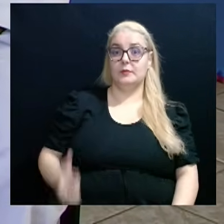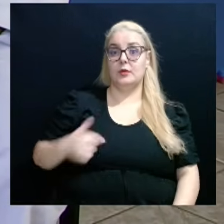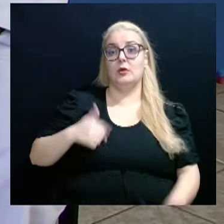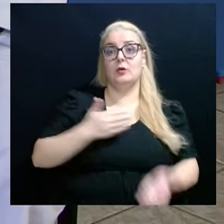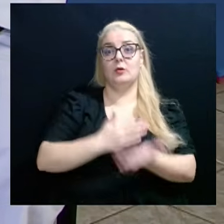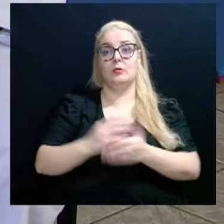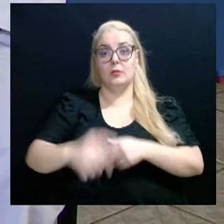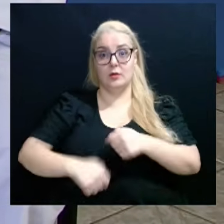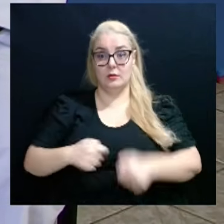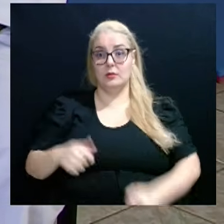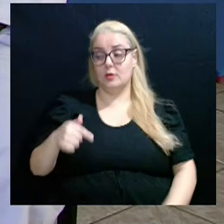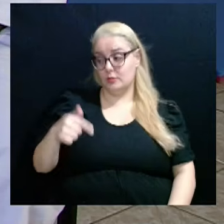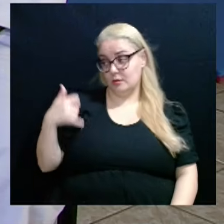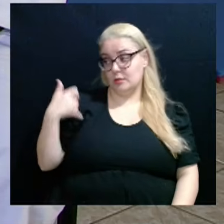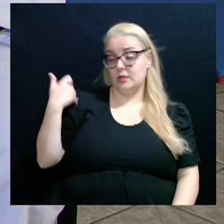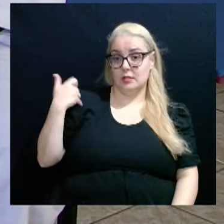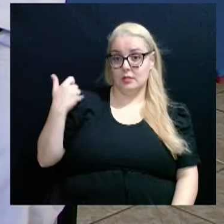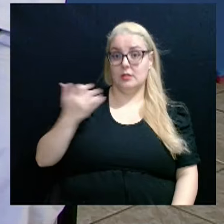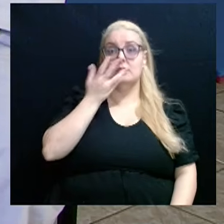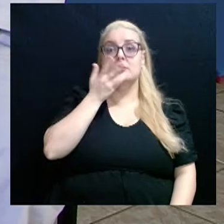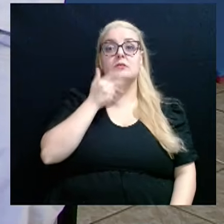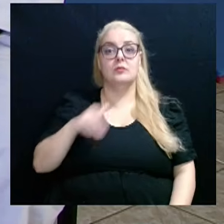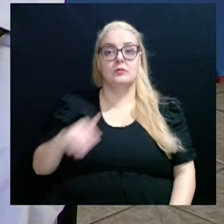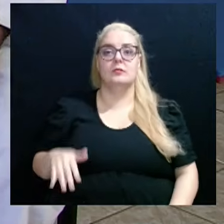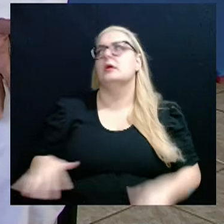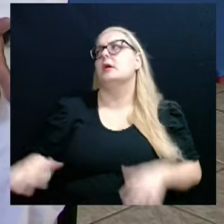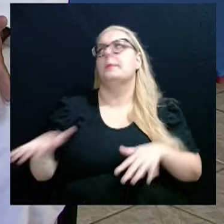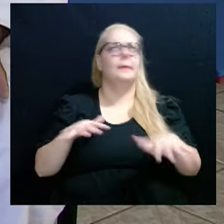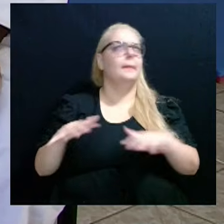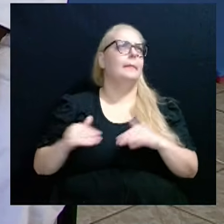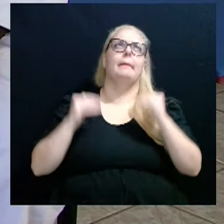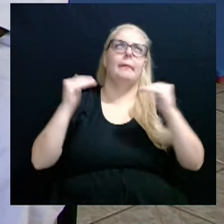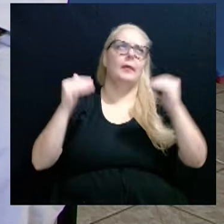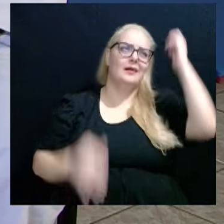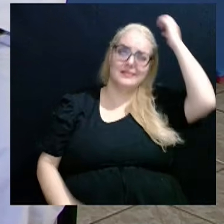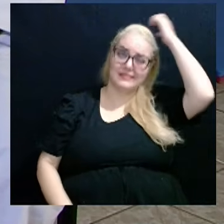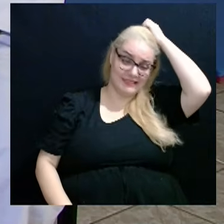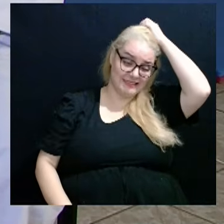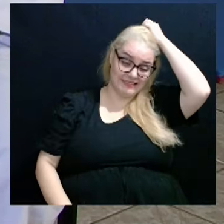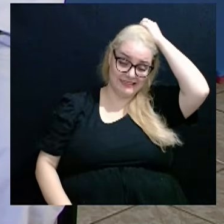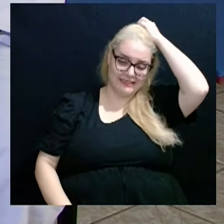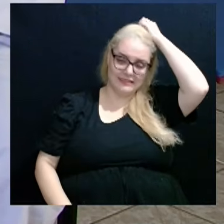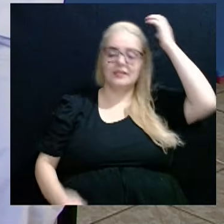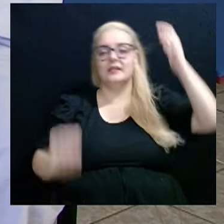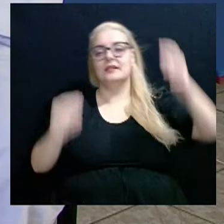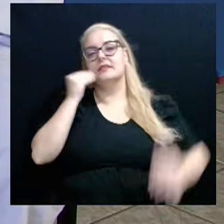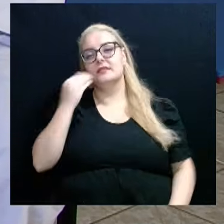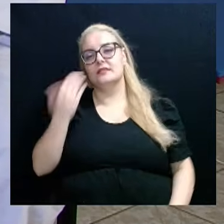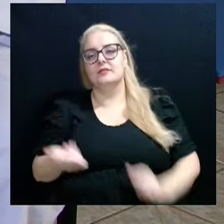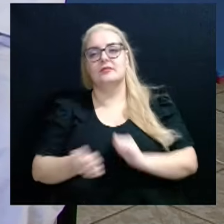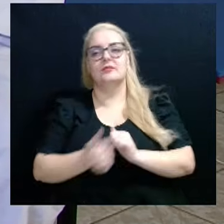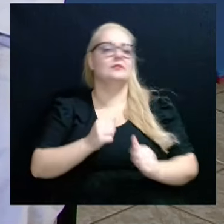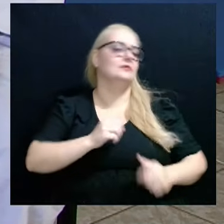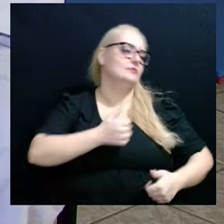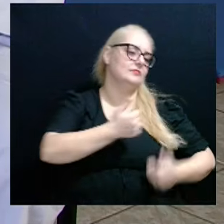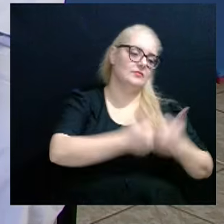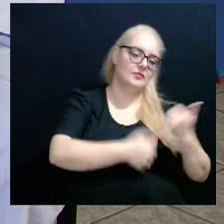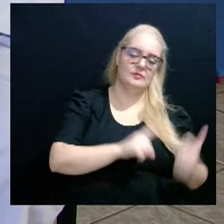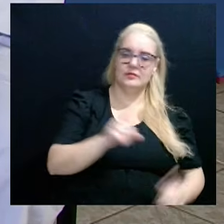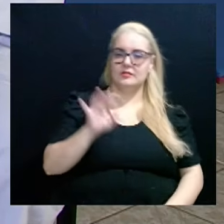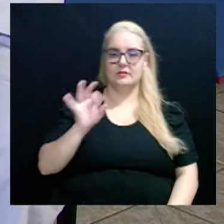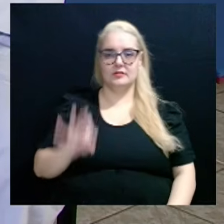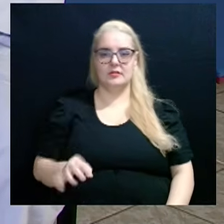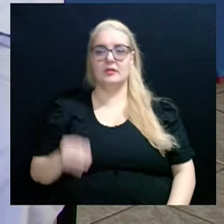anos. Eu era uma criança muito agitada. Tentei um esporte, não deu certo. Tentei futebol também, não deu certo. Fui tentando